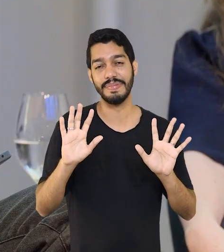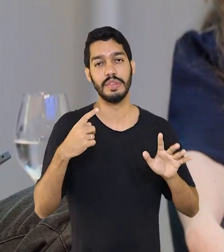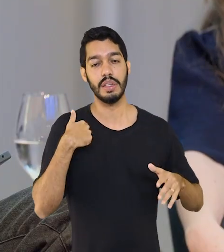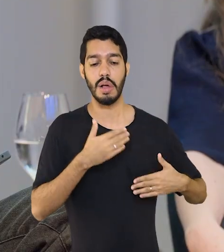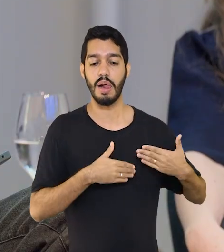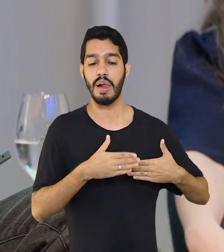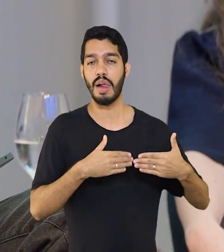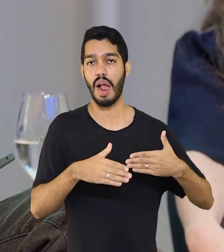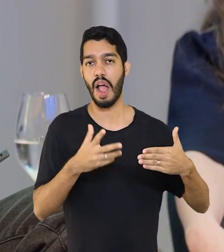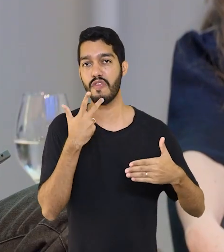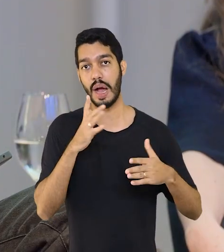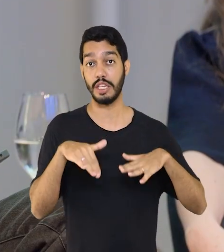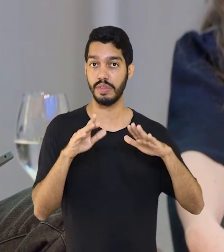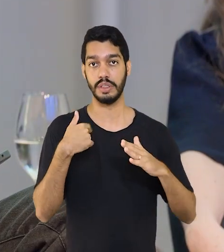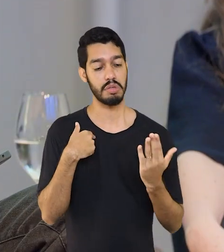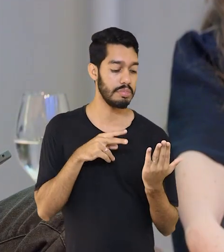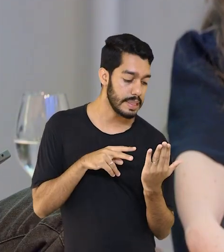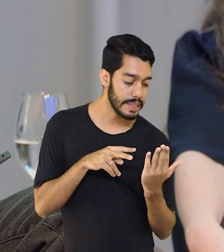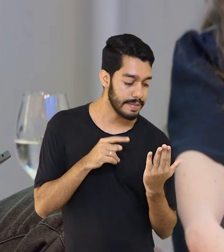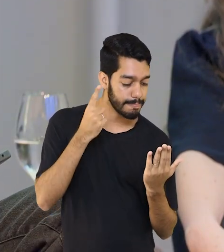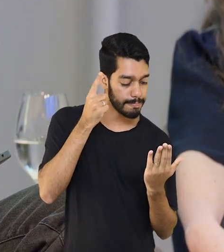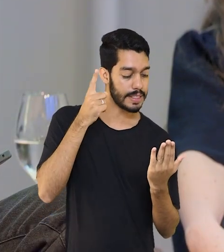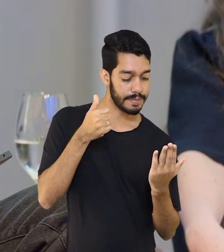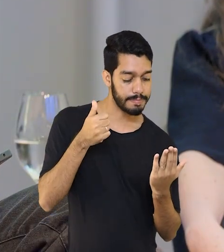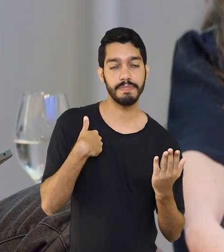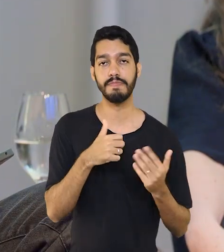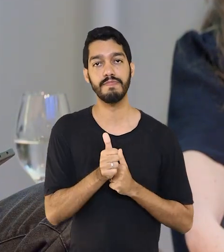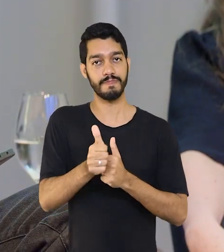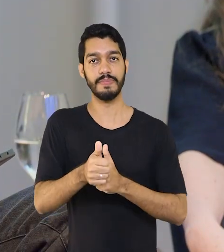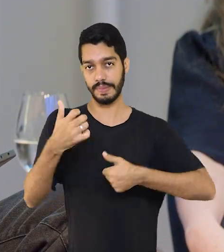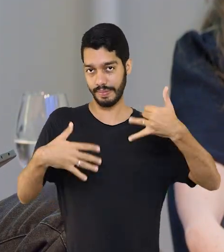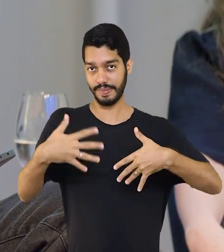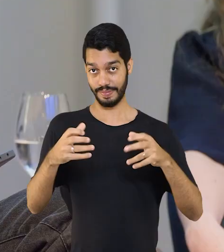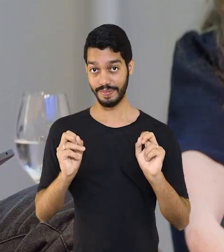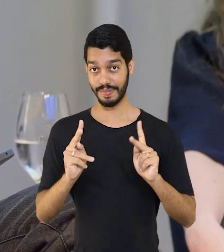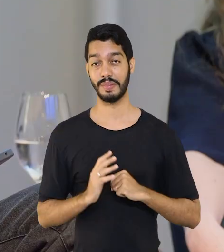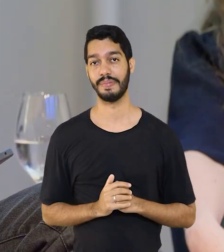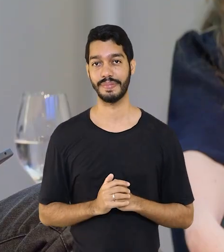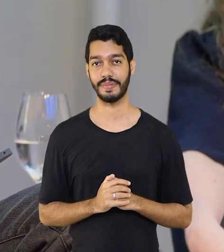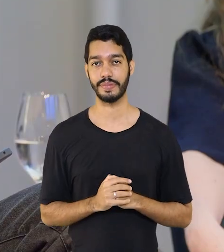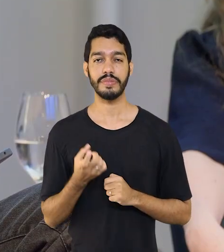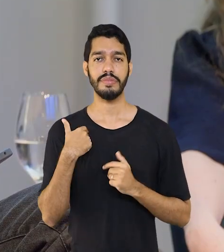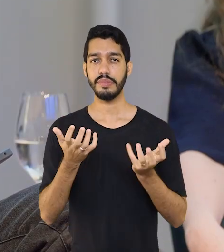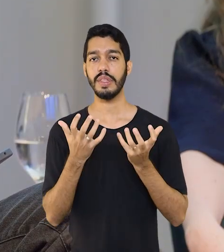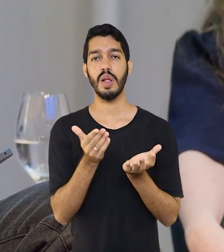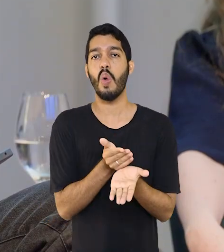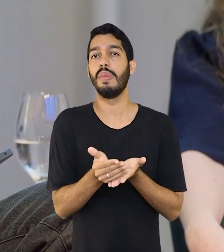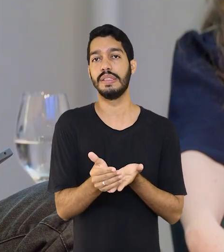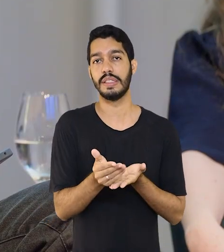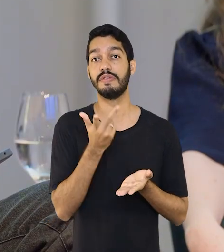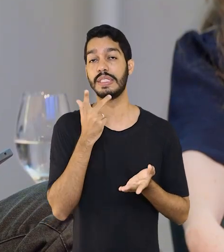Mas, enfim, na medida que eu vou falando aqui, talvez eu olhe às vezes aqui para o celular, mas só para me guiar. Então, eu gostaria de